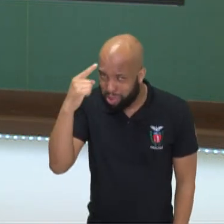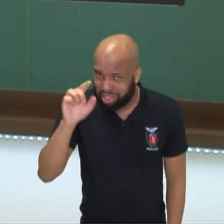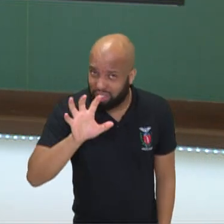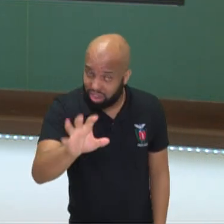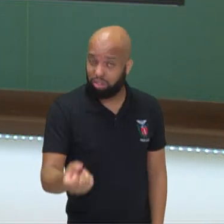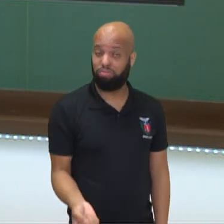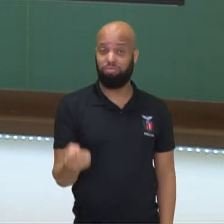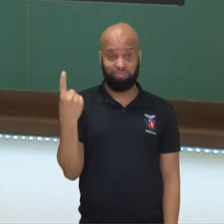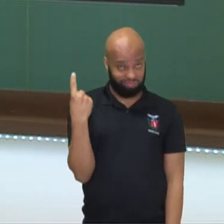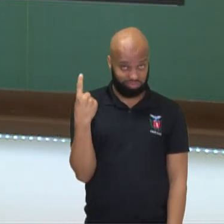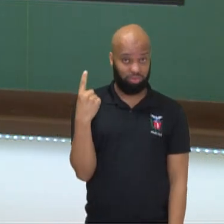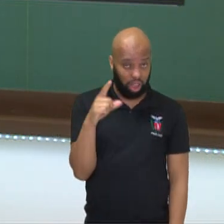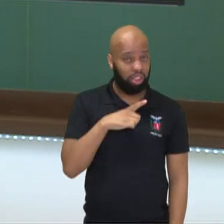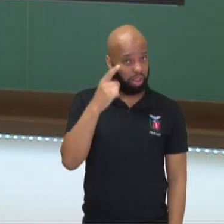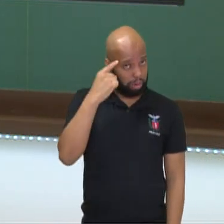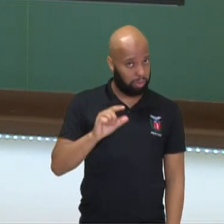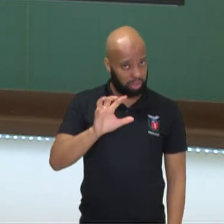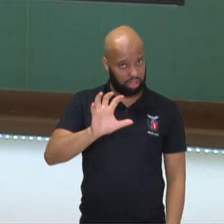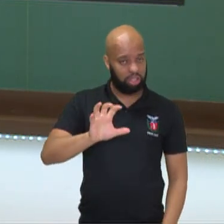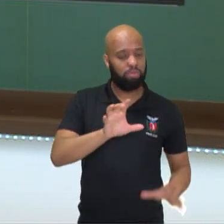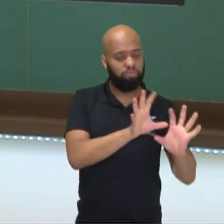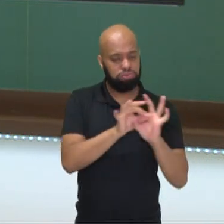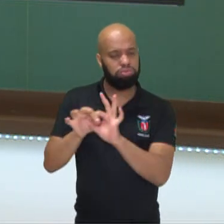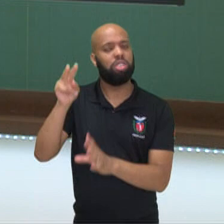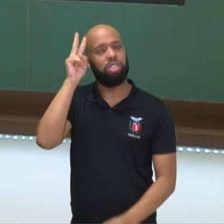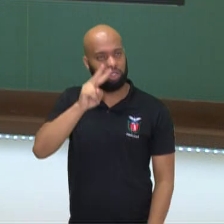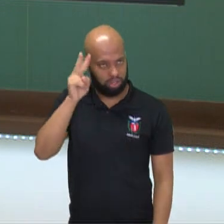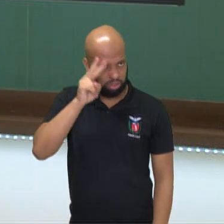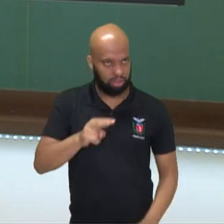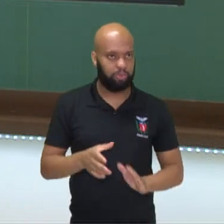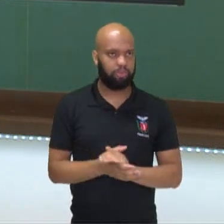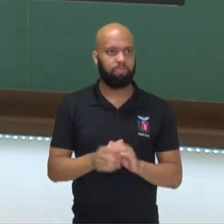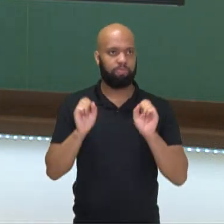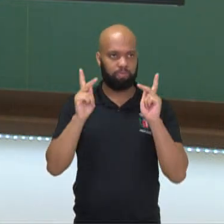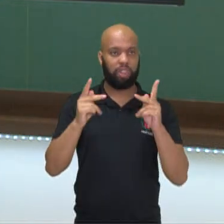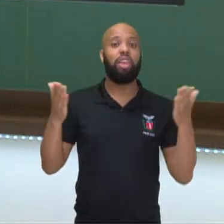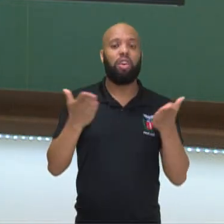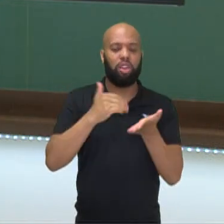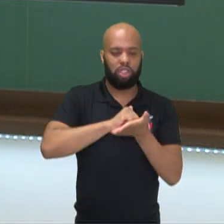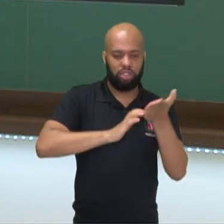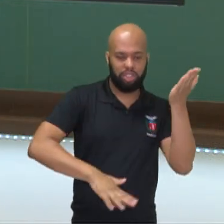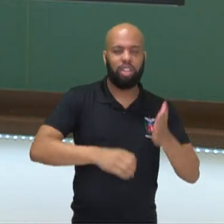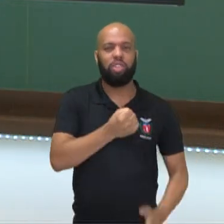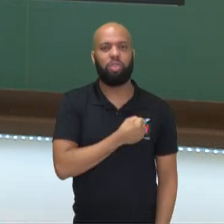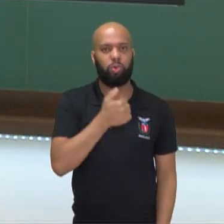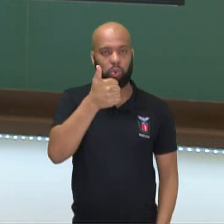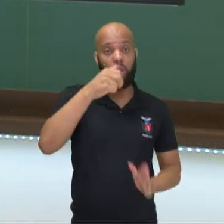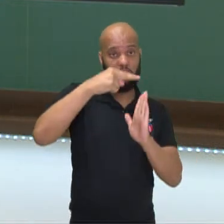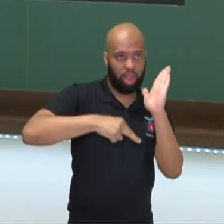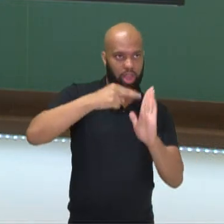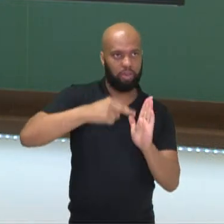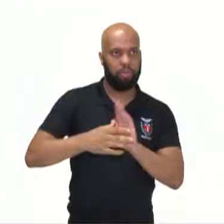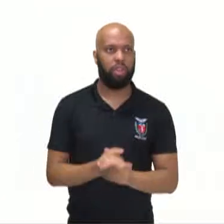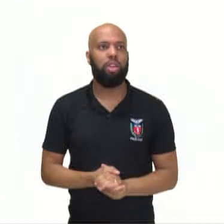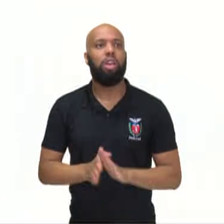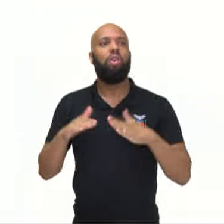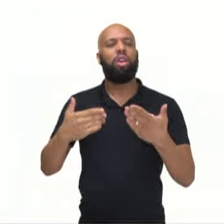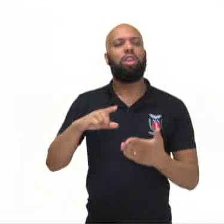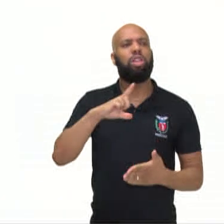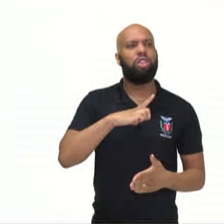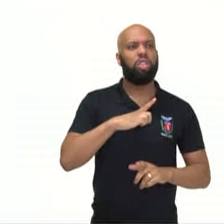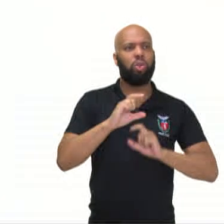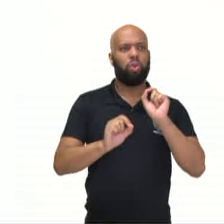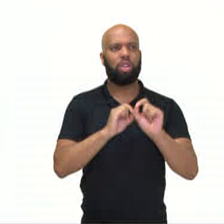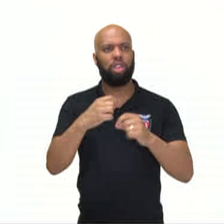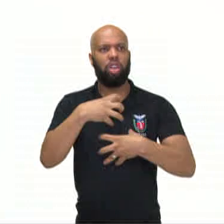nós tivemos ao longo do tempo, esse contexto histórico. Ok? Exercício, então, leia comigo. Devia ser